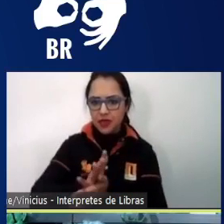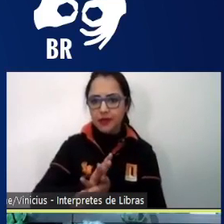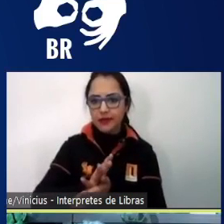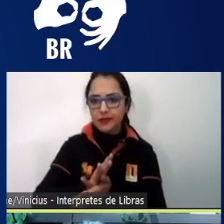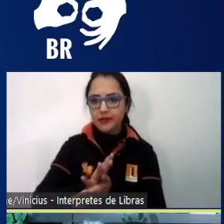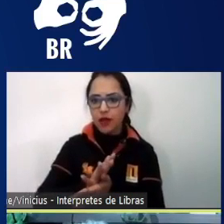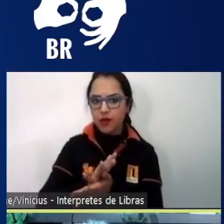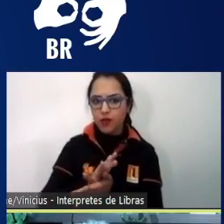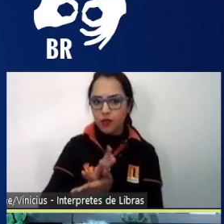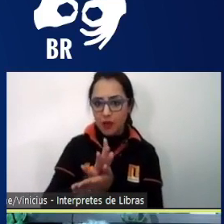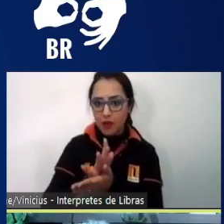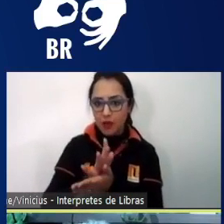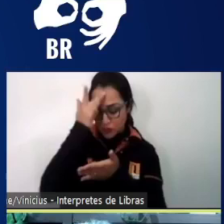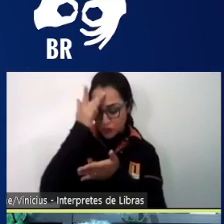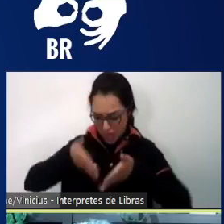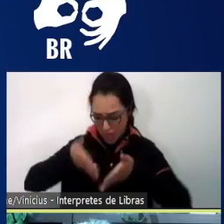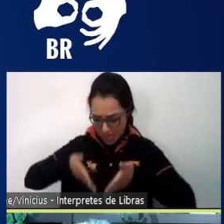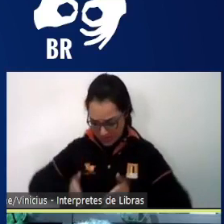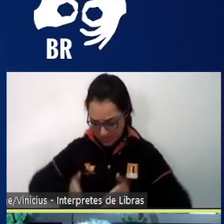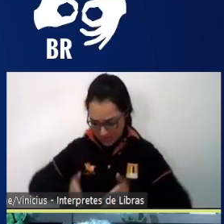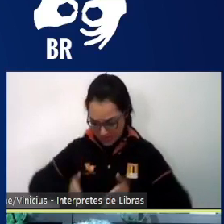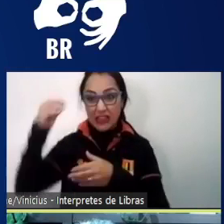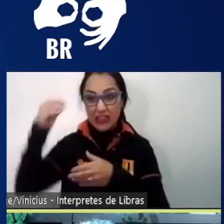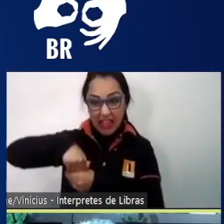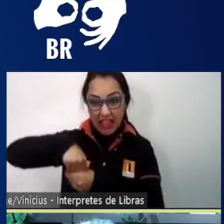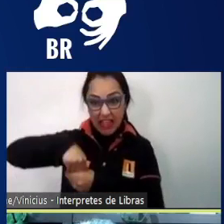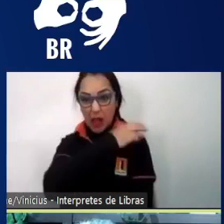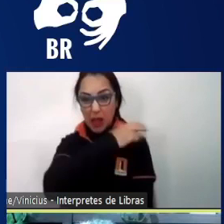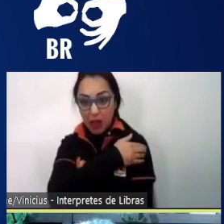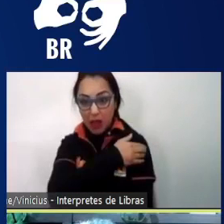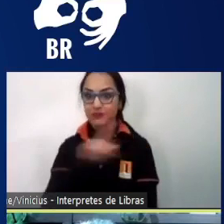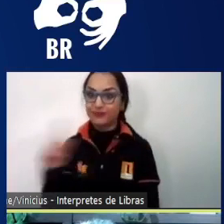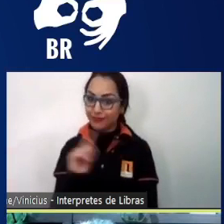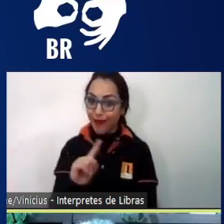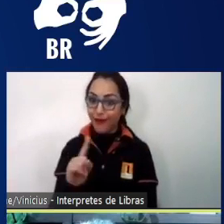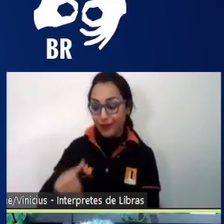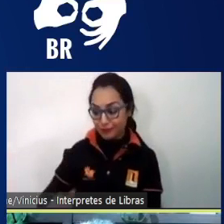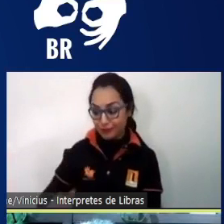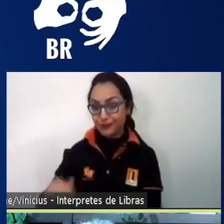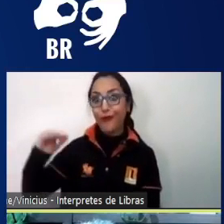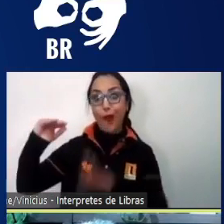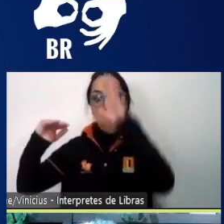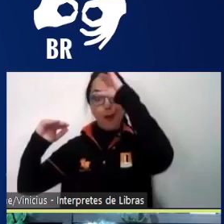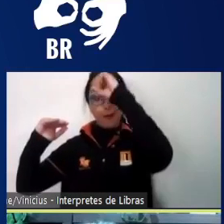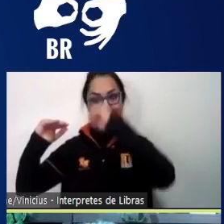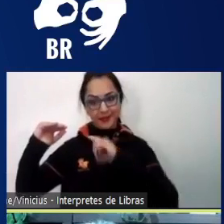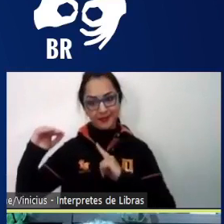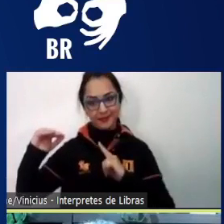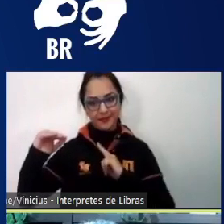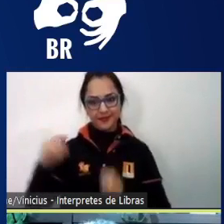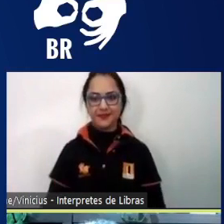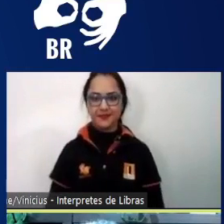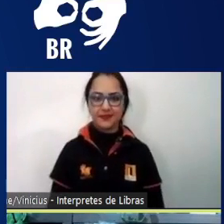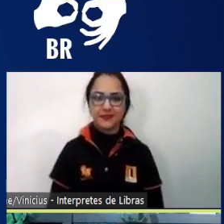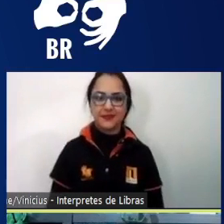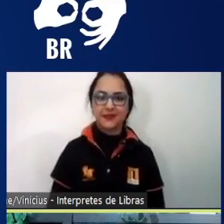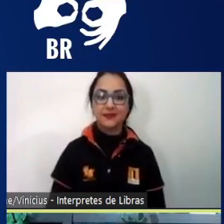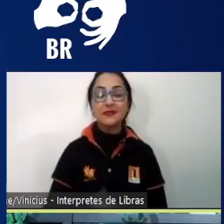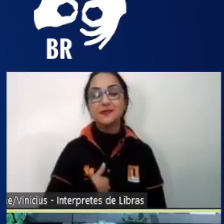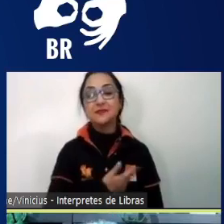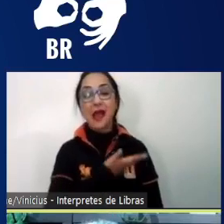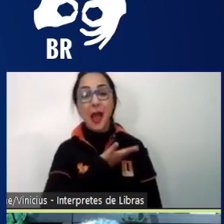aprendidos. Quero aproveitar aqui e citar minha amiga Marta Gil, com quem eu aprendi. Eu sou